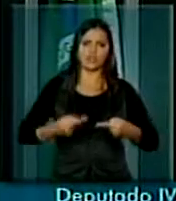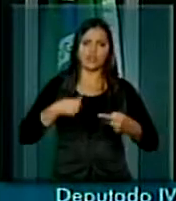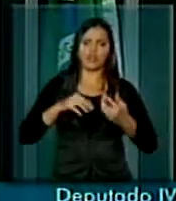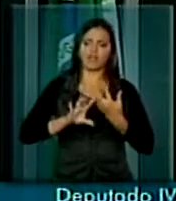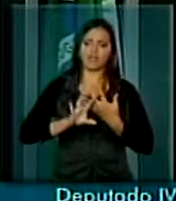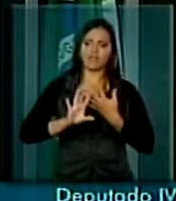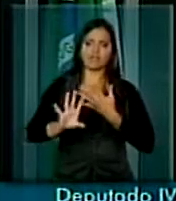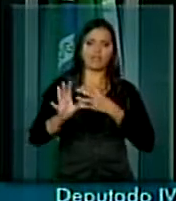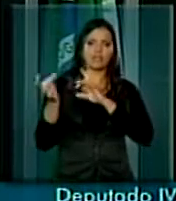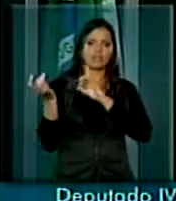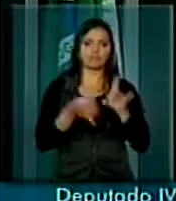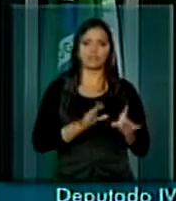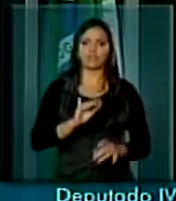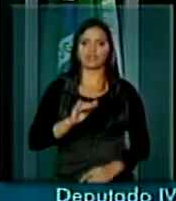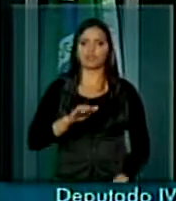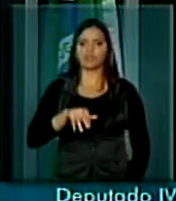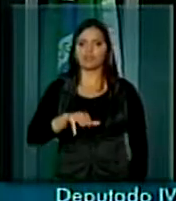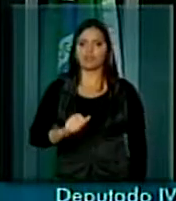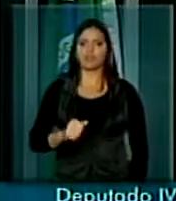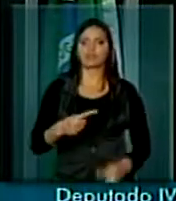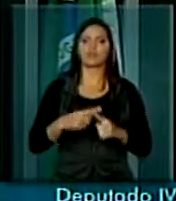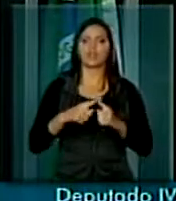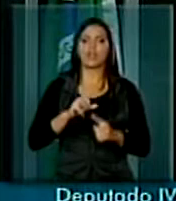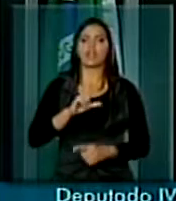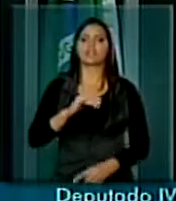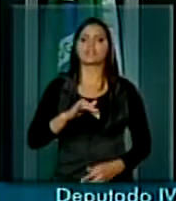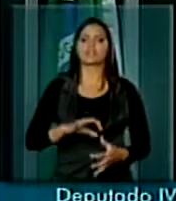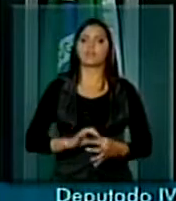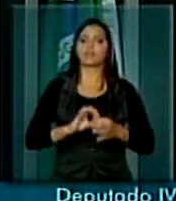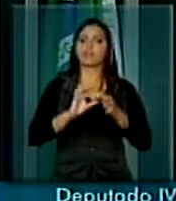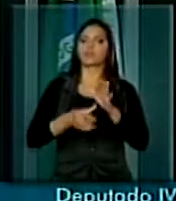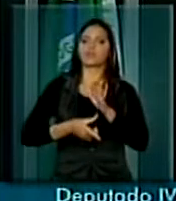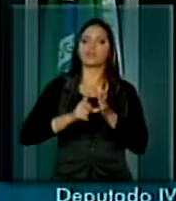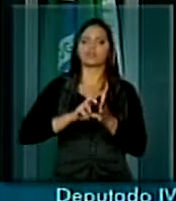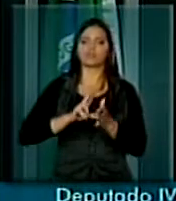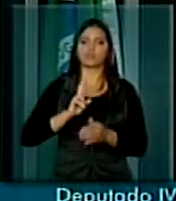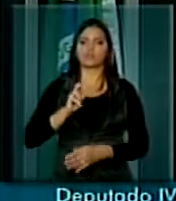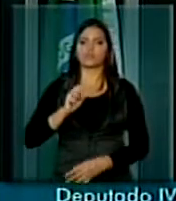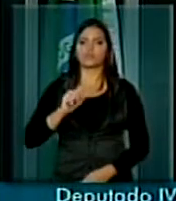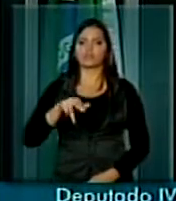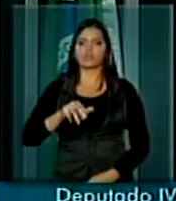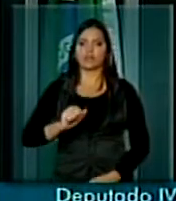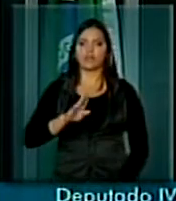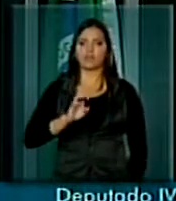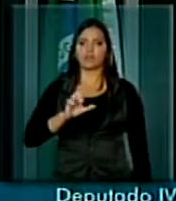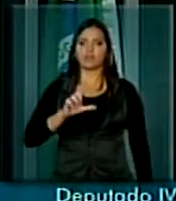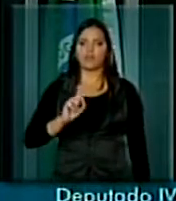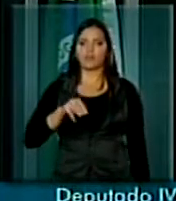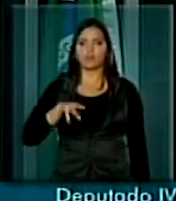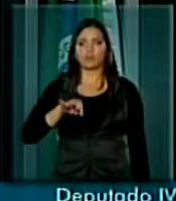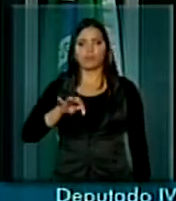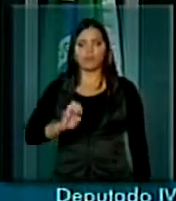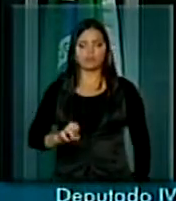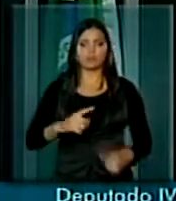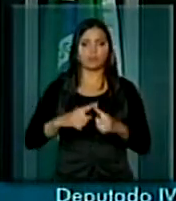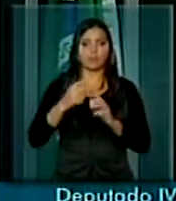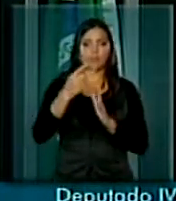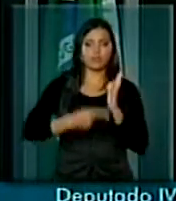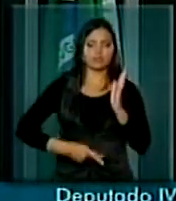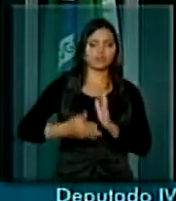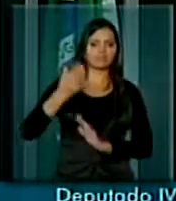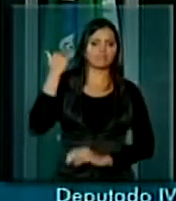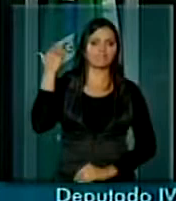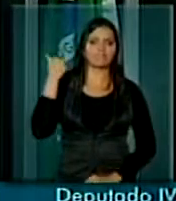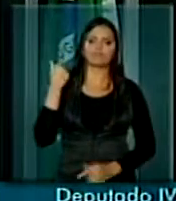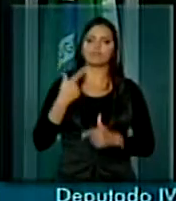IBAMA, ao licenciamento prévio da usina de Belo Monte, que já é um projeto antigo